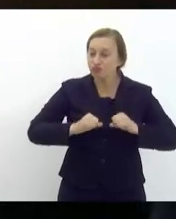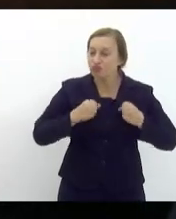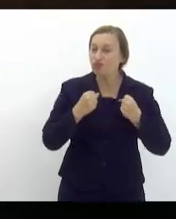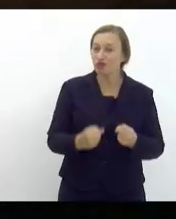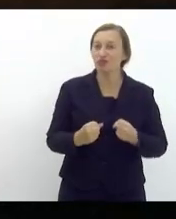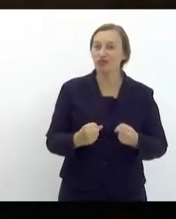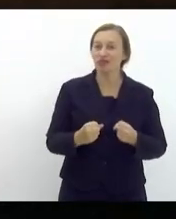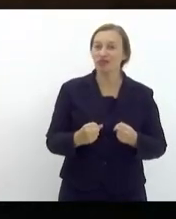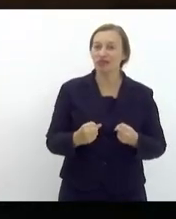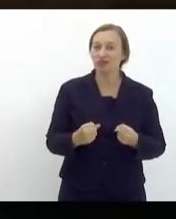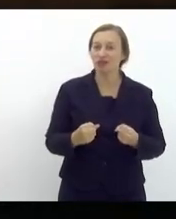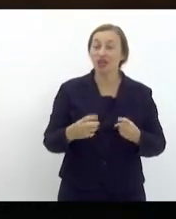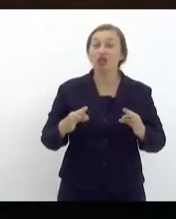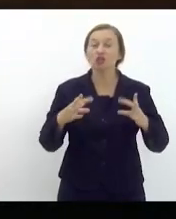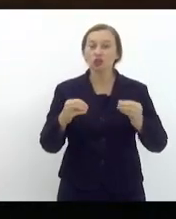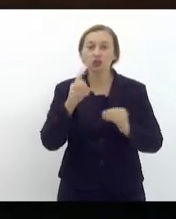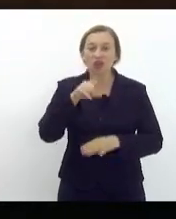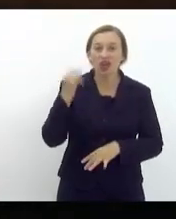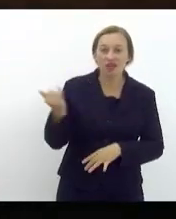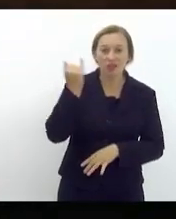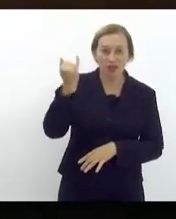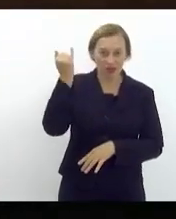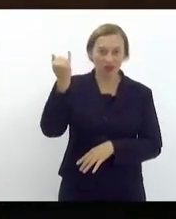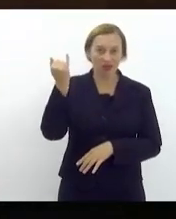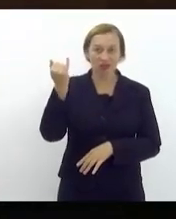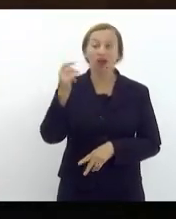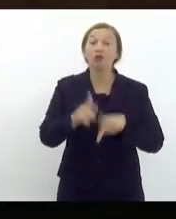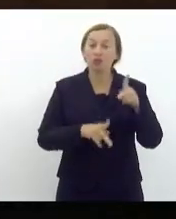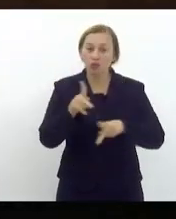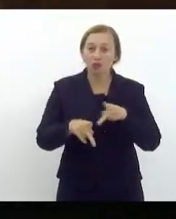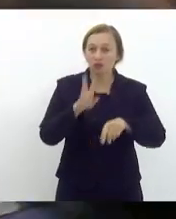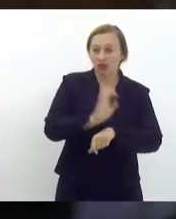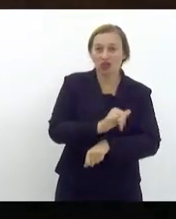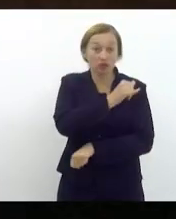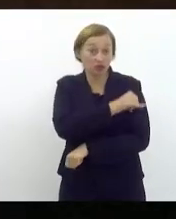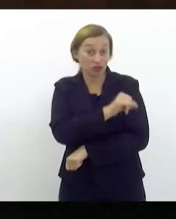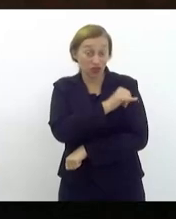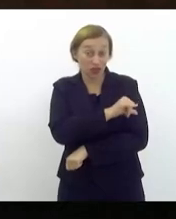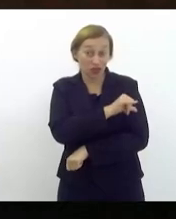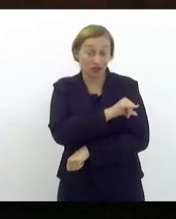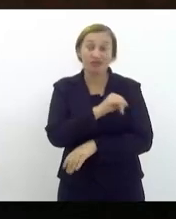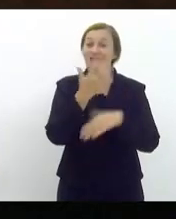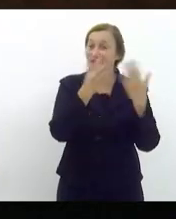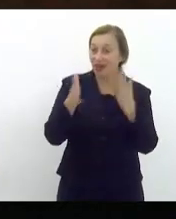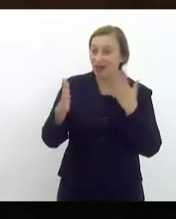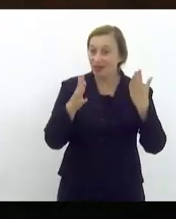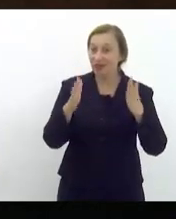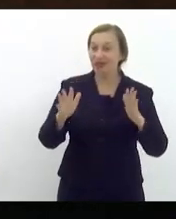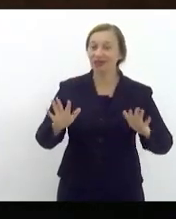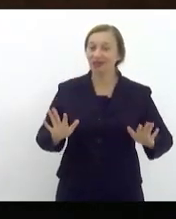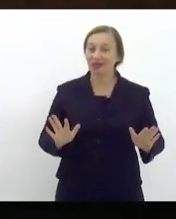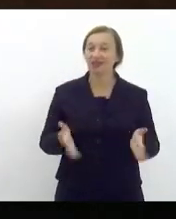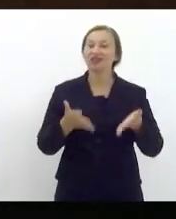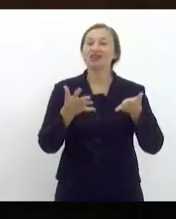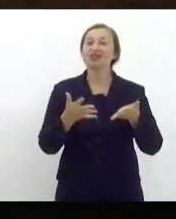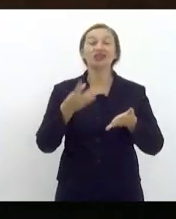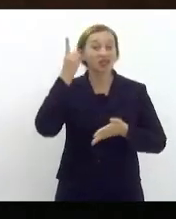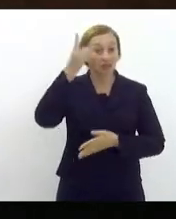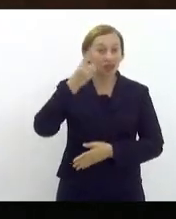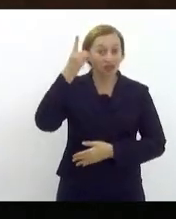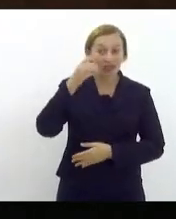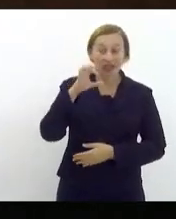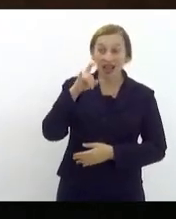na defesa de tudo aquilo que é importante para a população do estado do Rio de Janeiro e saudade iniciativa da deputada Carla Machado